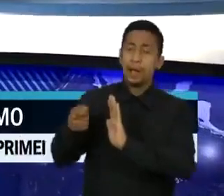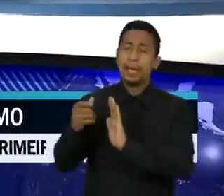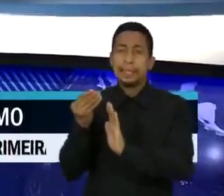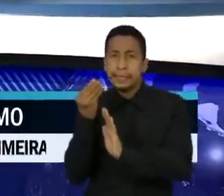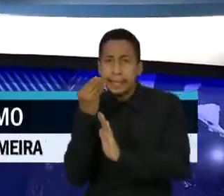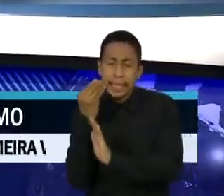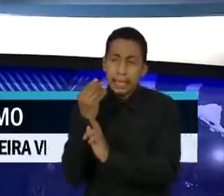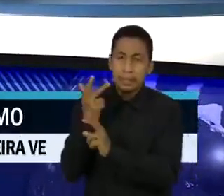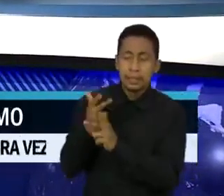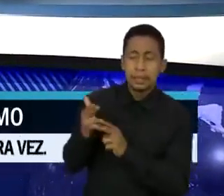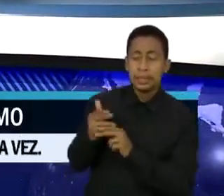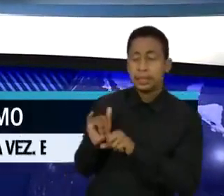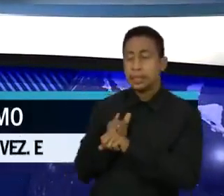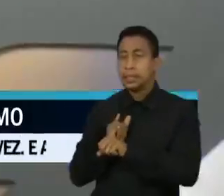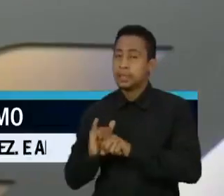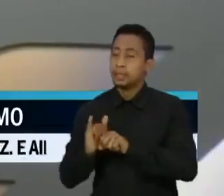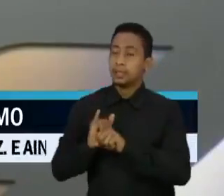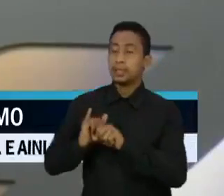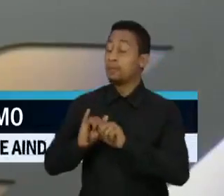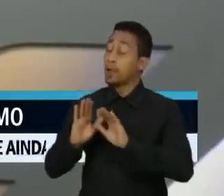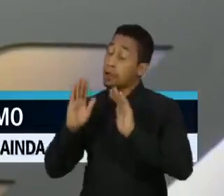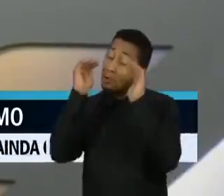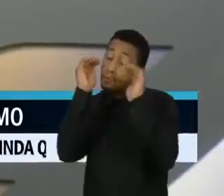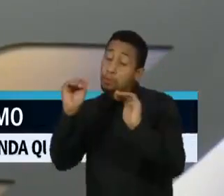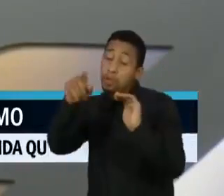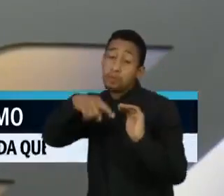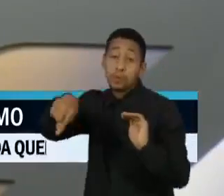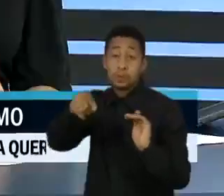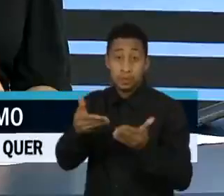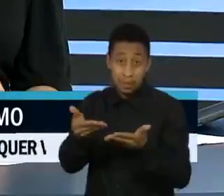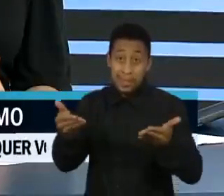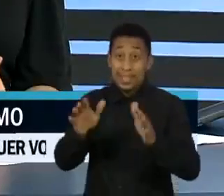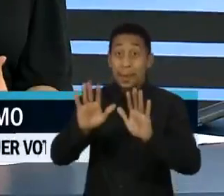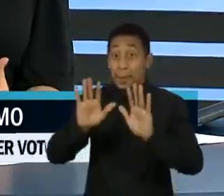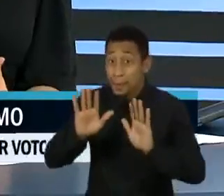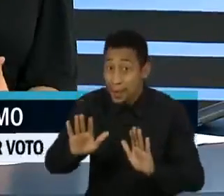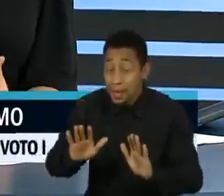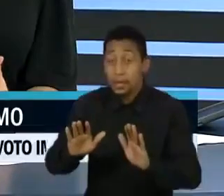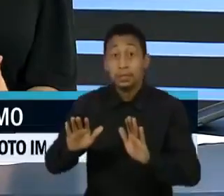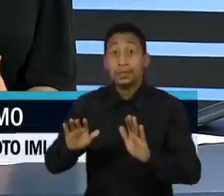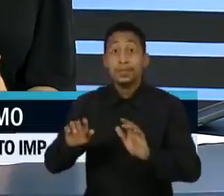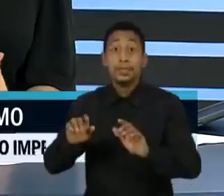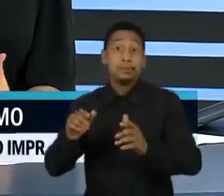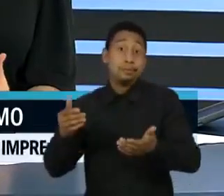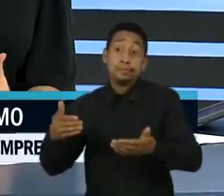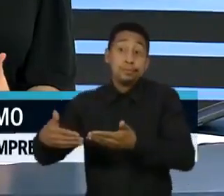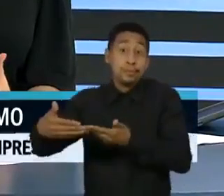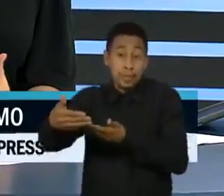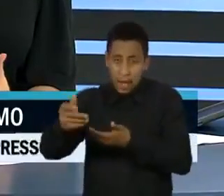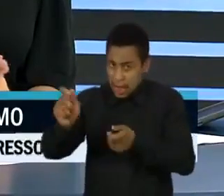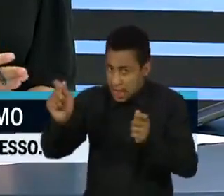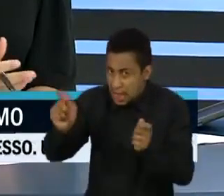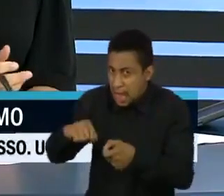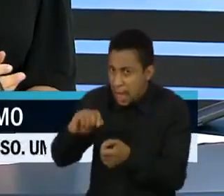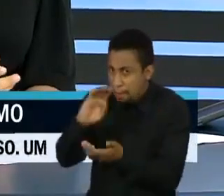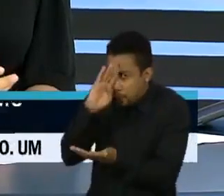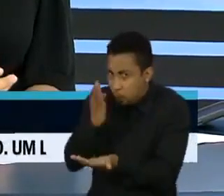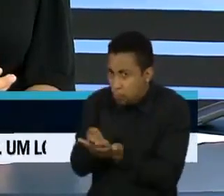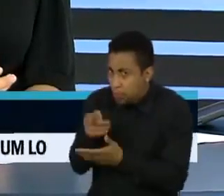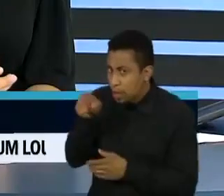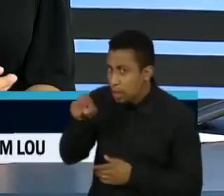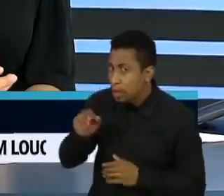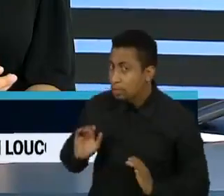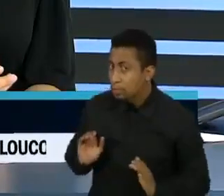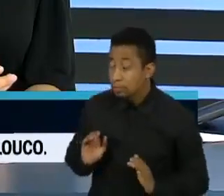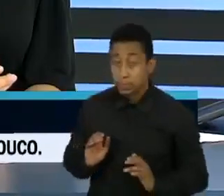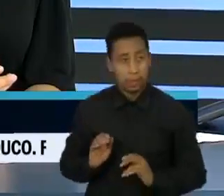acompanhado de várias adversativas. Mas, contudo, porém, desde que, até que prova em contrário, dá para confiar nesse tom mais ameno